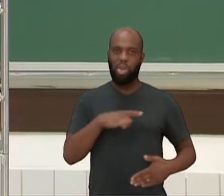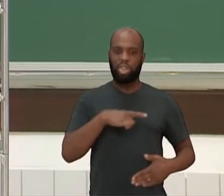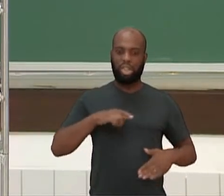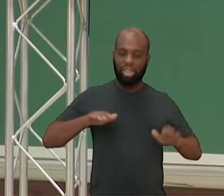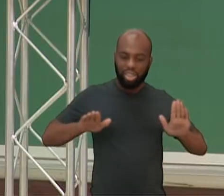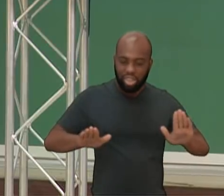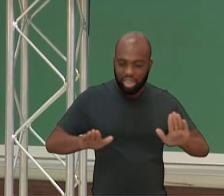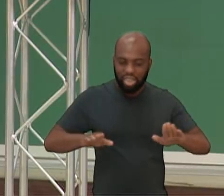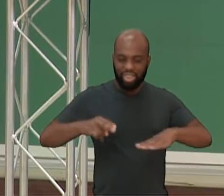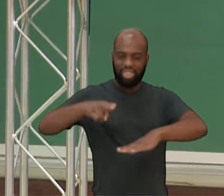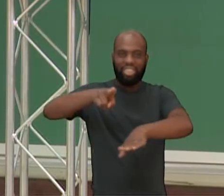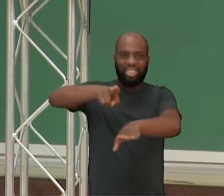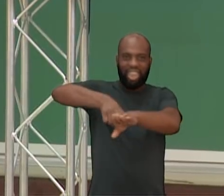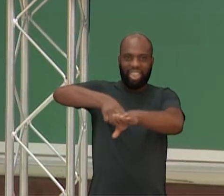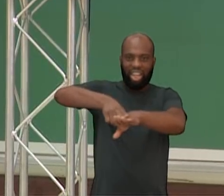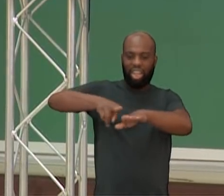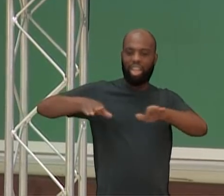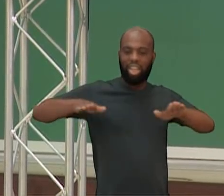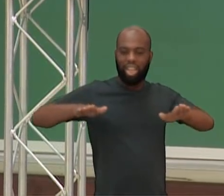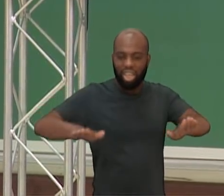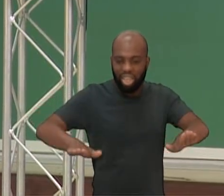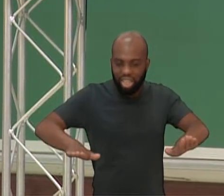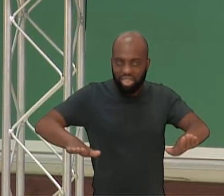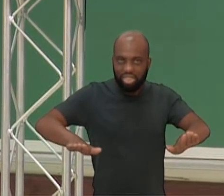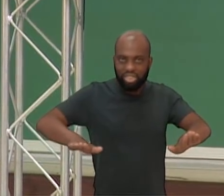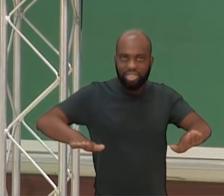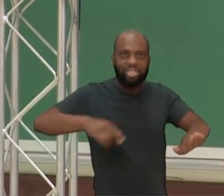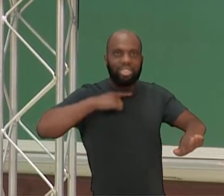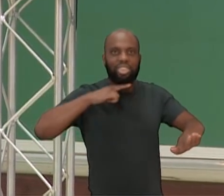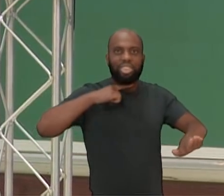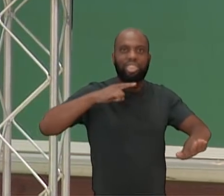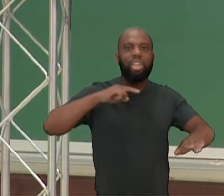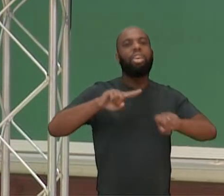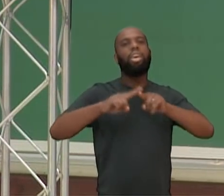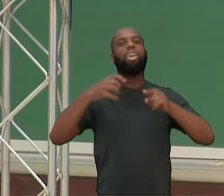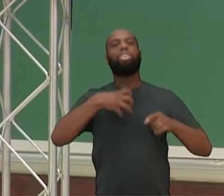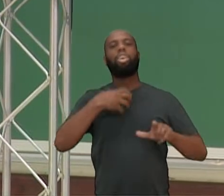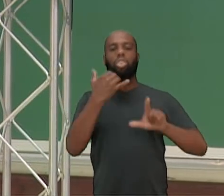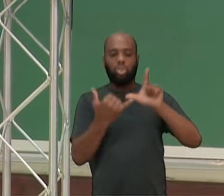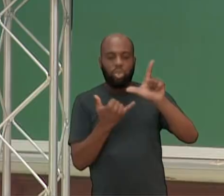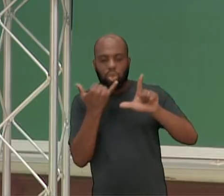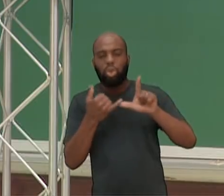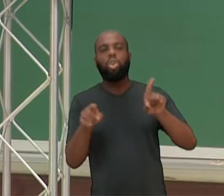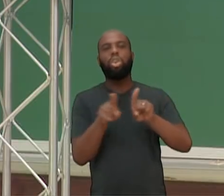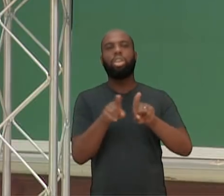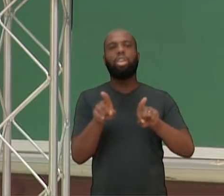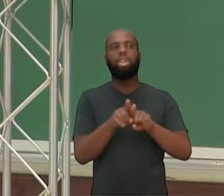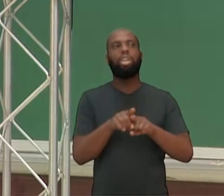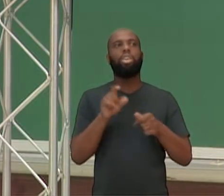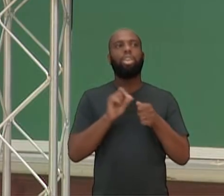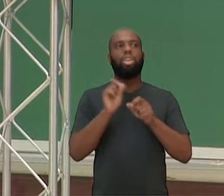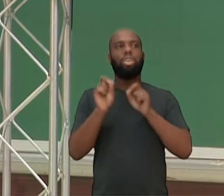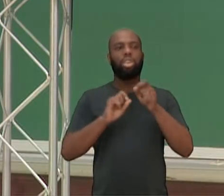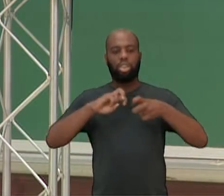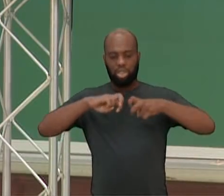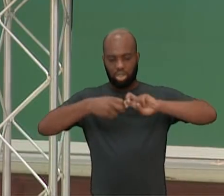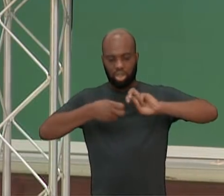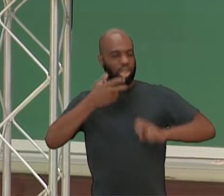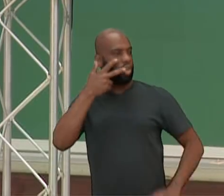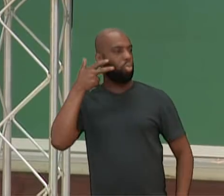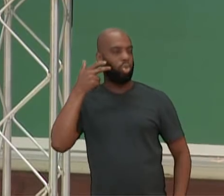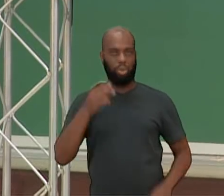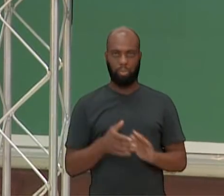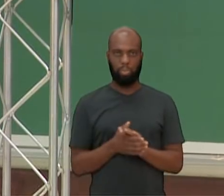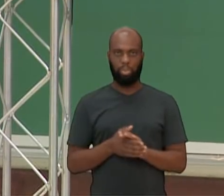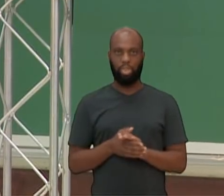você não conseguir ter movimentação, mas ela é uma forma lúdica também de acrescentar o uca-uca. Então,